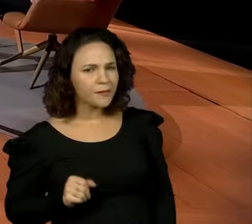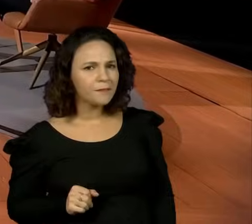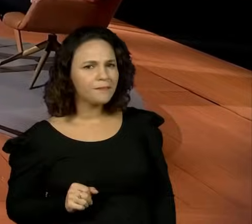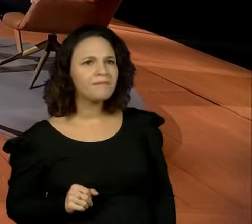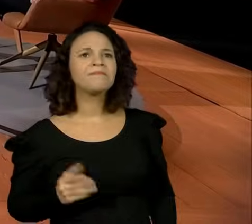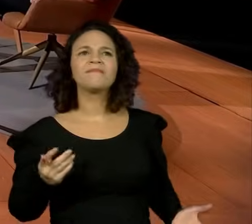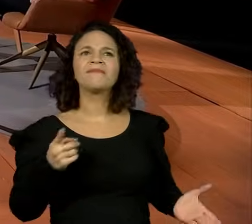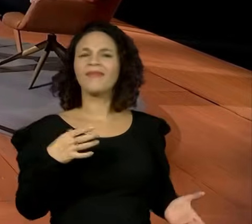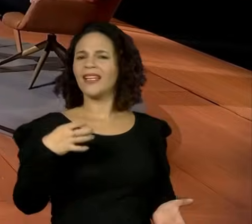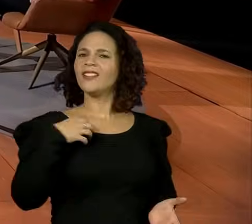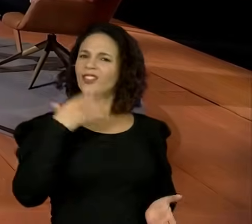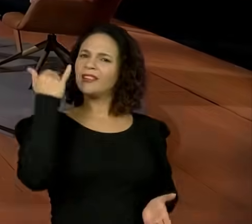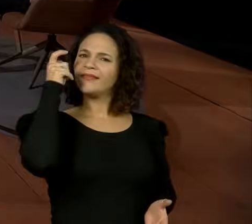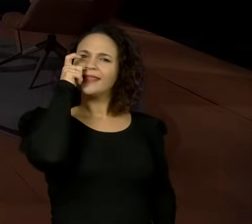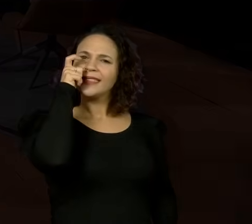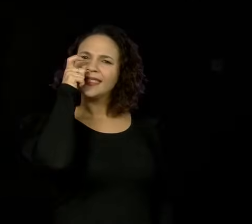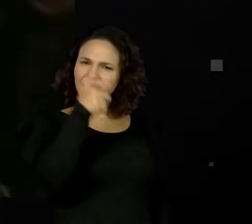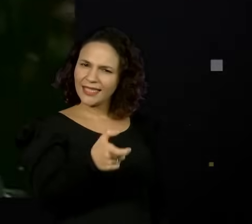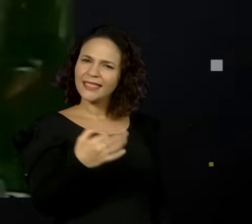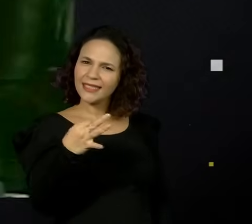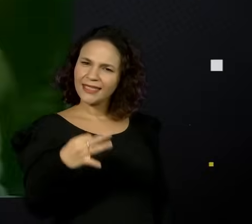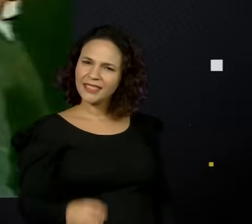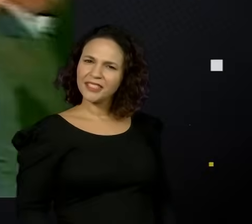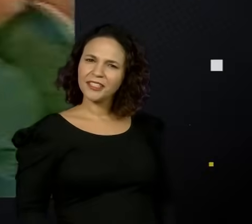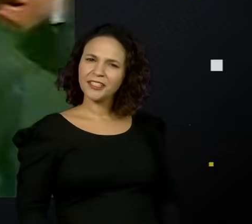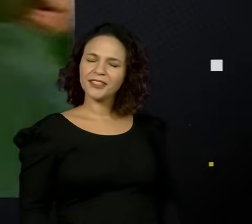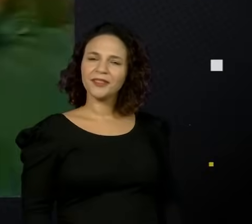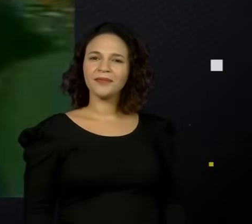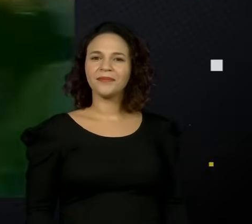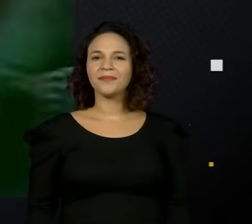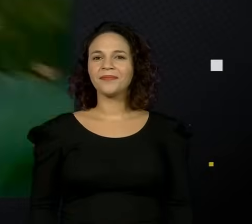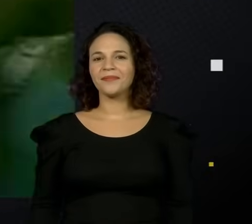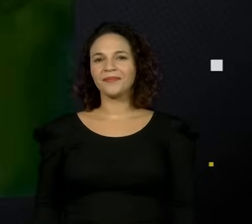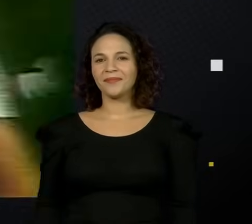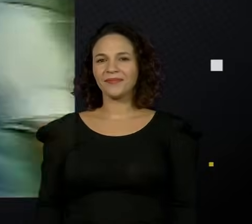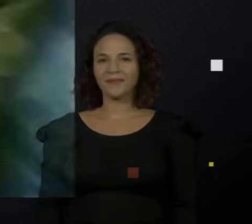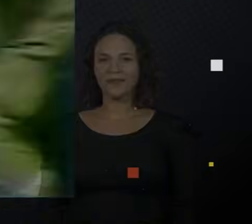Era um formato muito interessante, muito. Né?